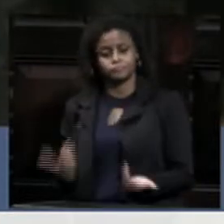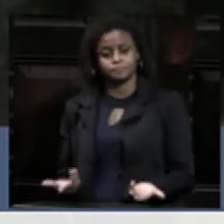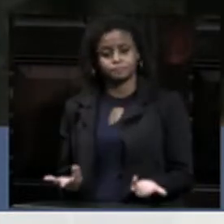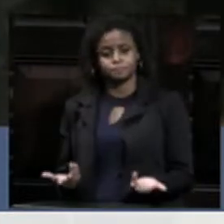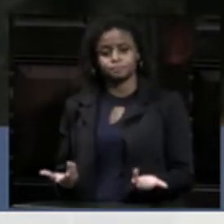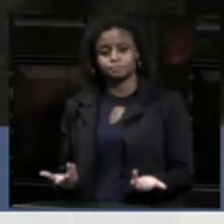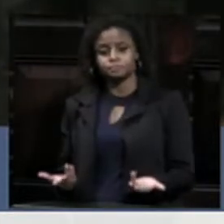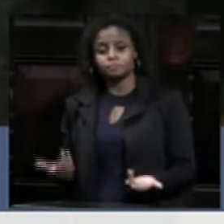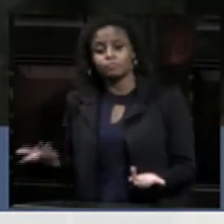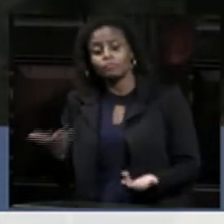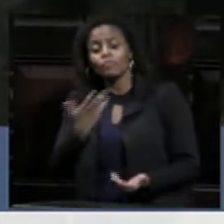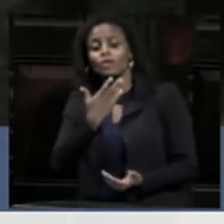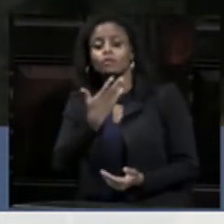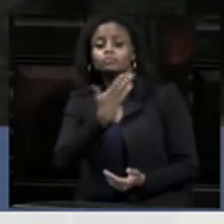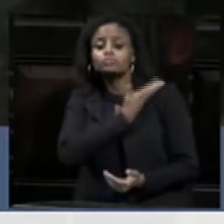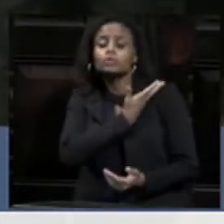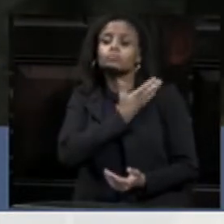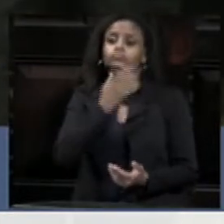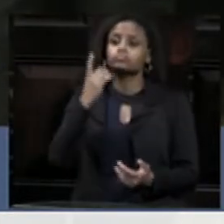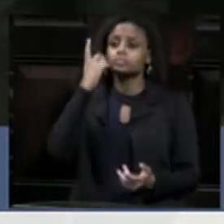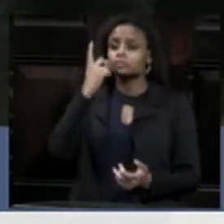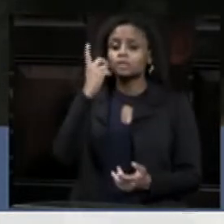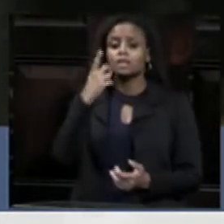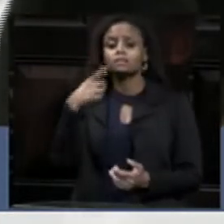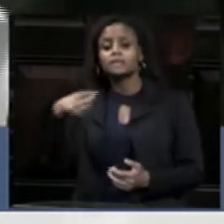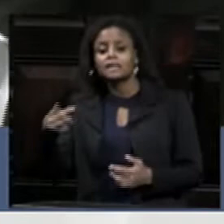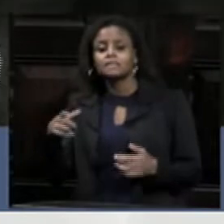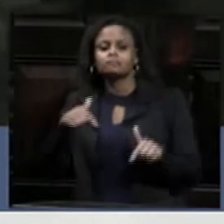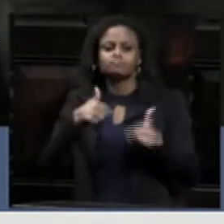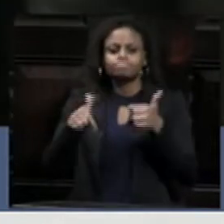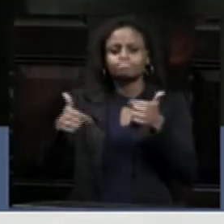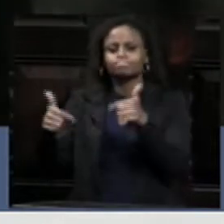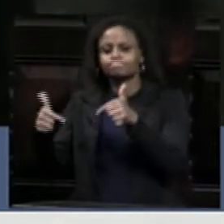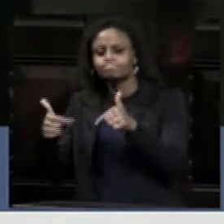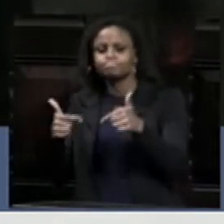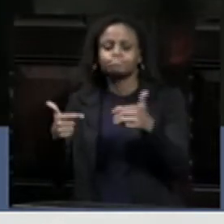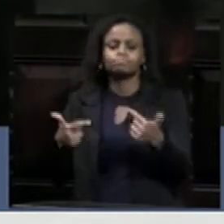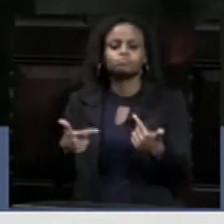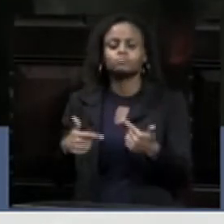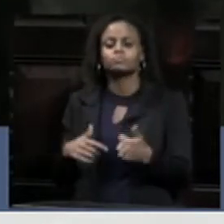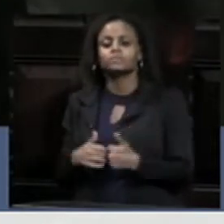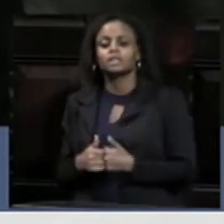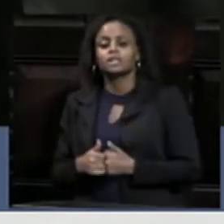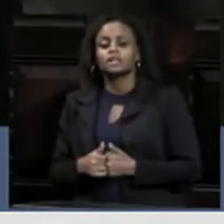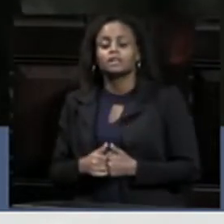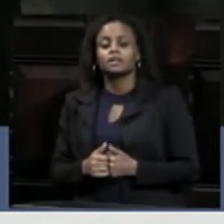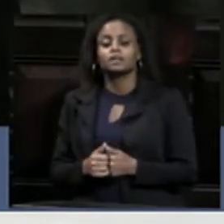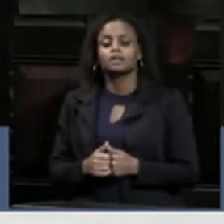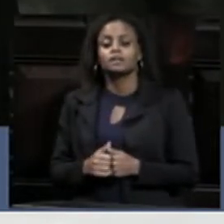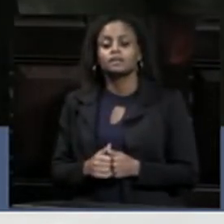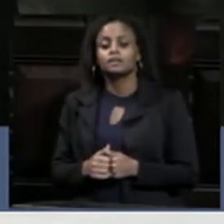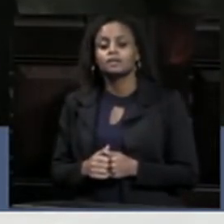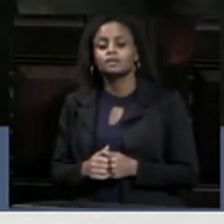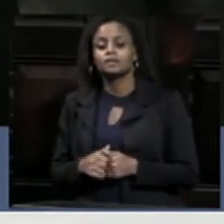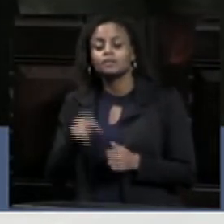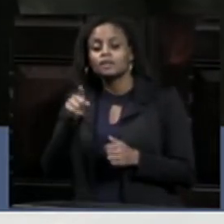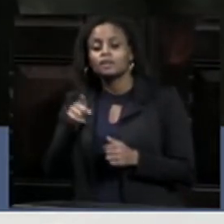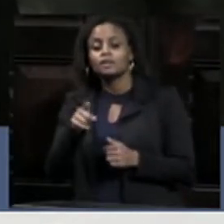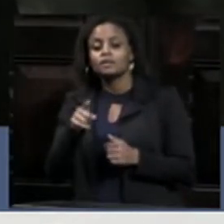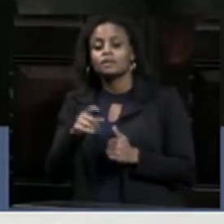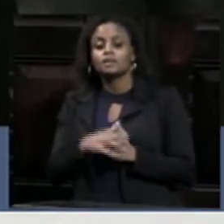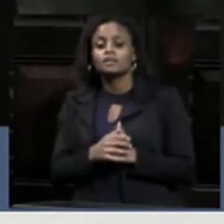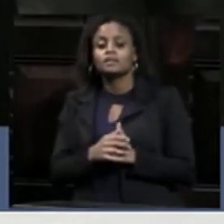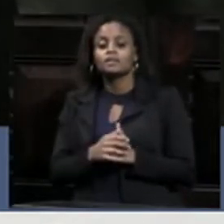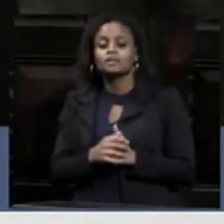os colegas ficam muito, muito embarreirados na parede votar contra um ingresso do Geraldino, que a